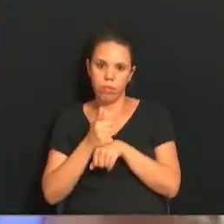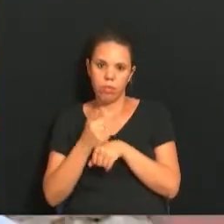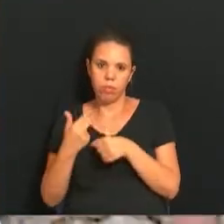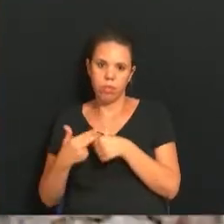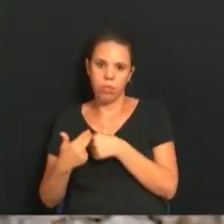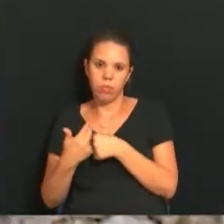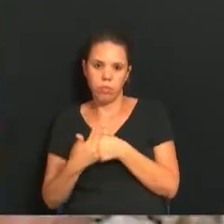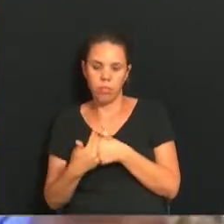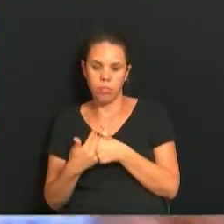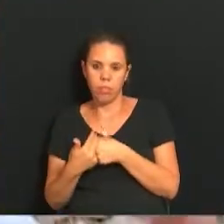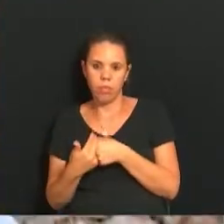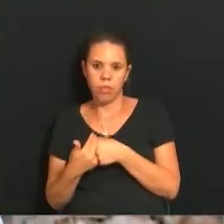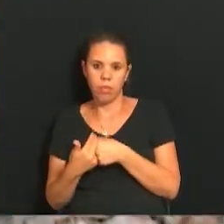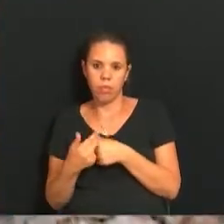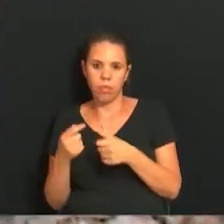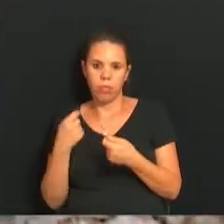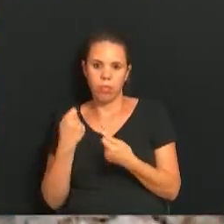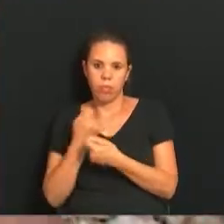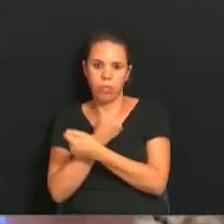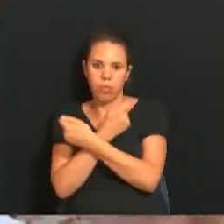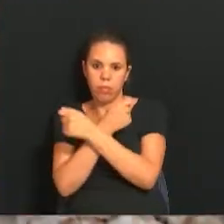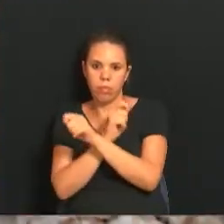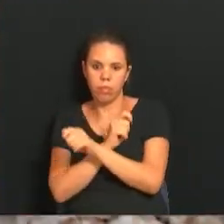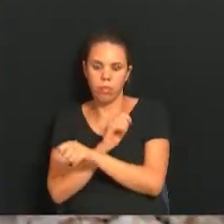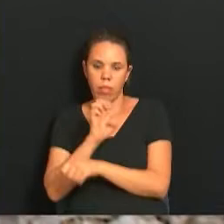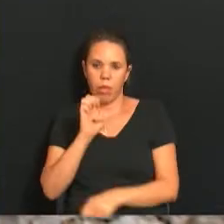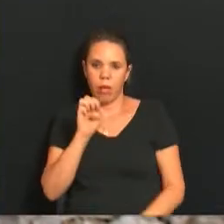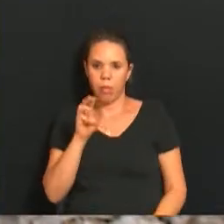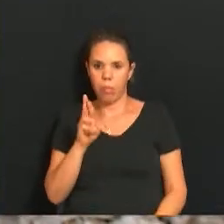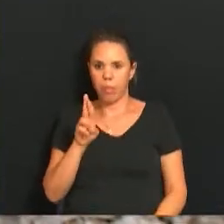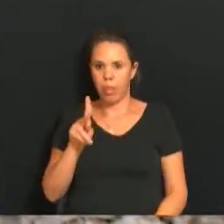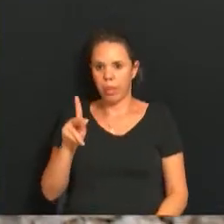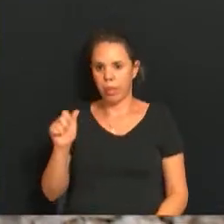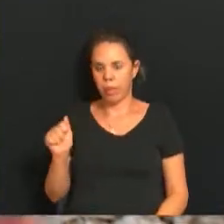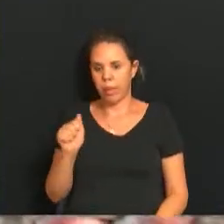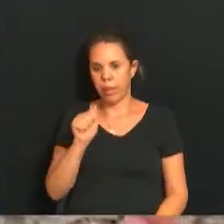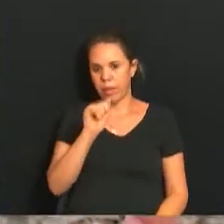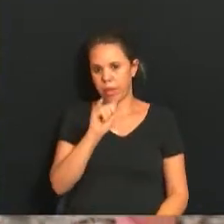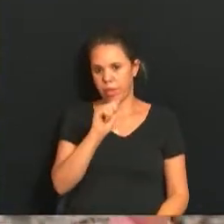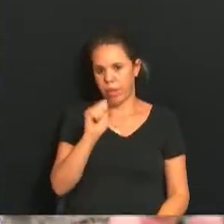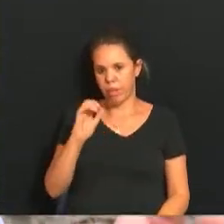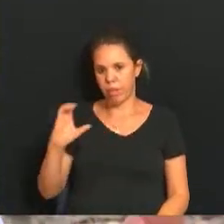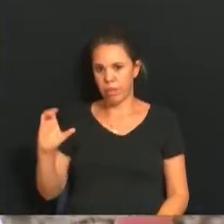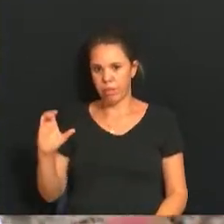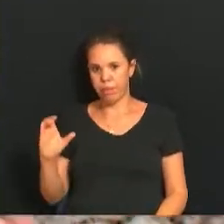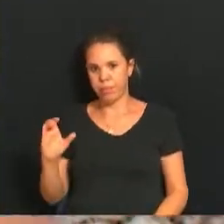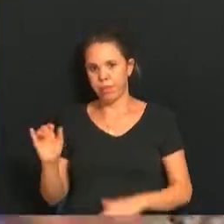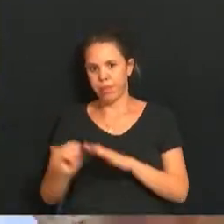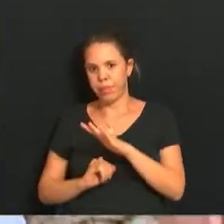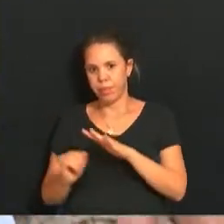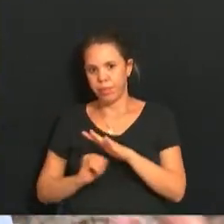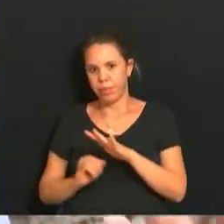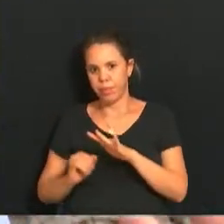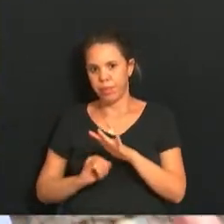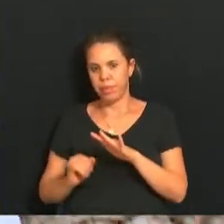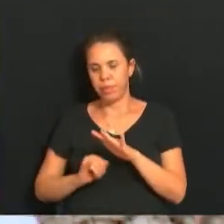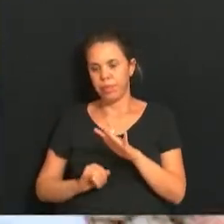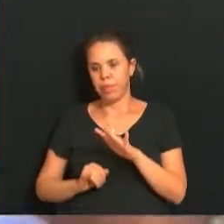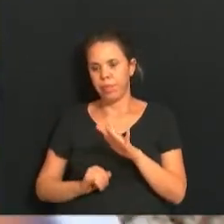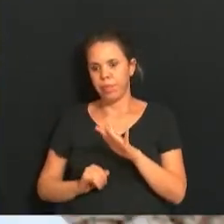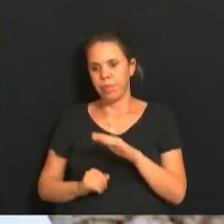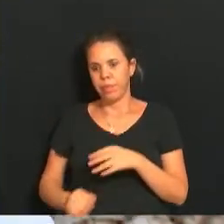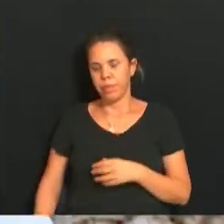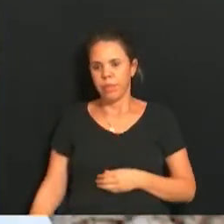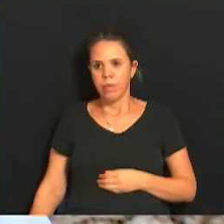Unicamp, própria PUC, na Embrapa, IAC, né? Enfim, outros organismos do Estado